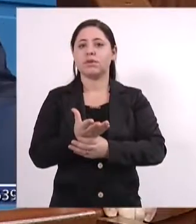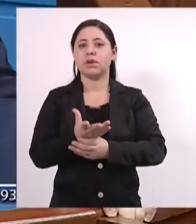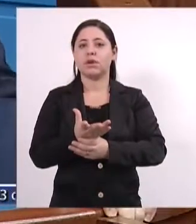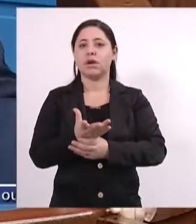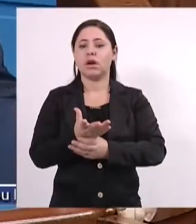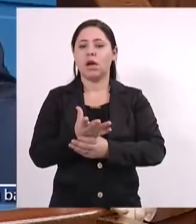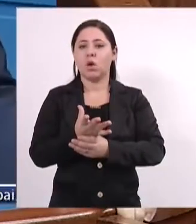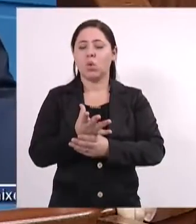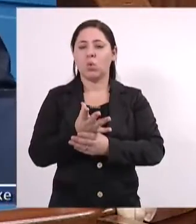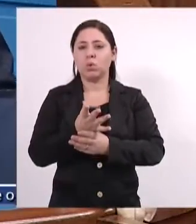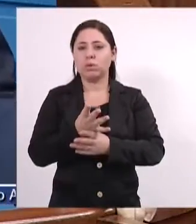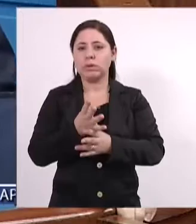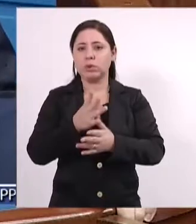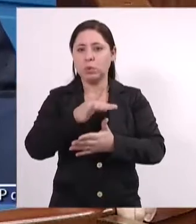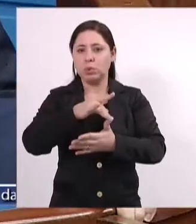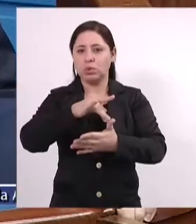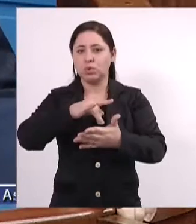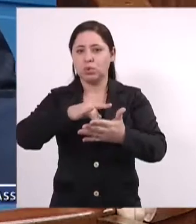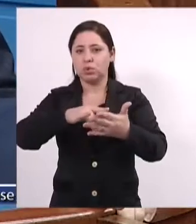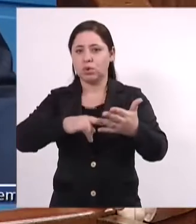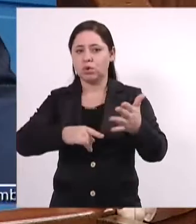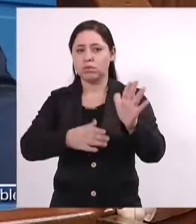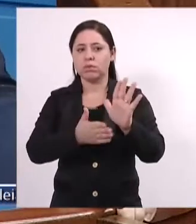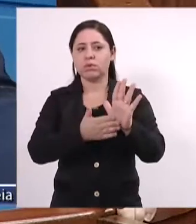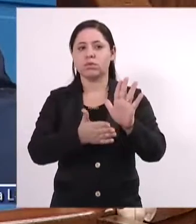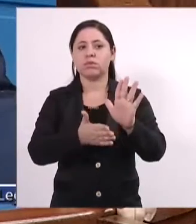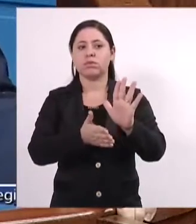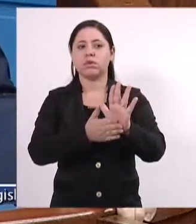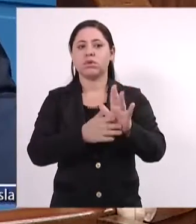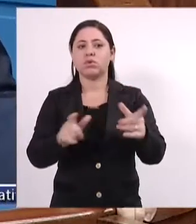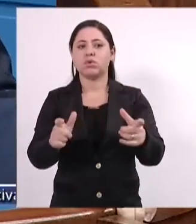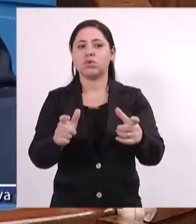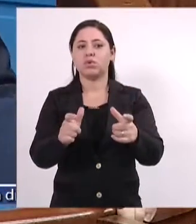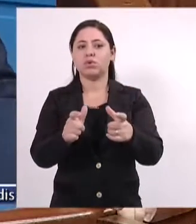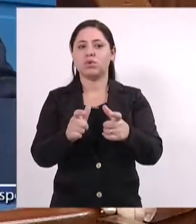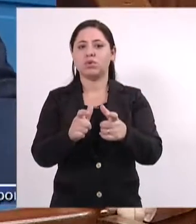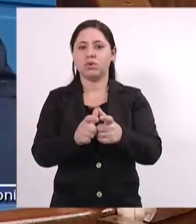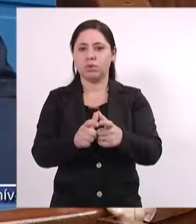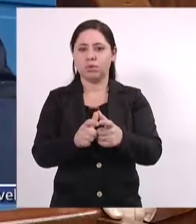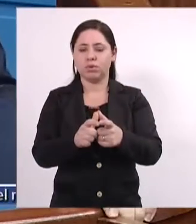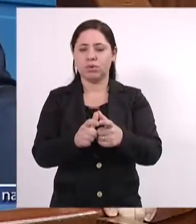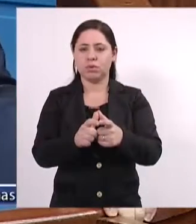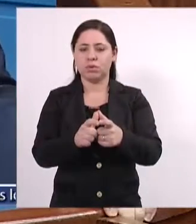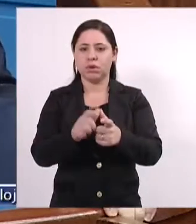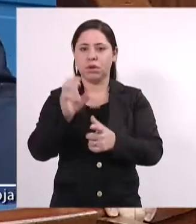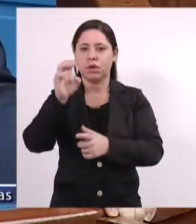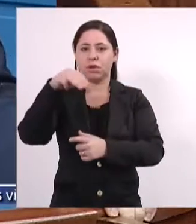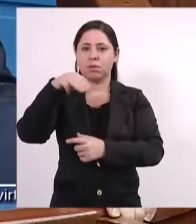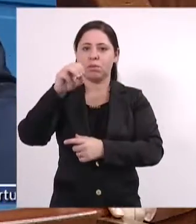uma minuta de uma proposta para diminuir os emolumentos